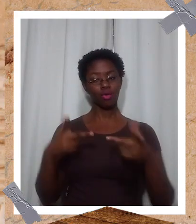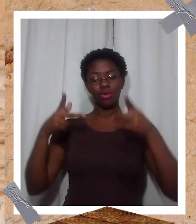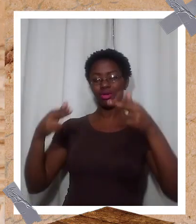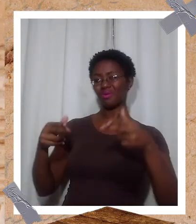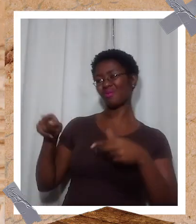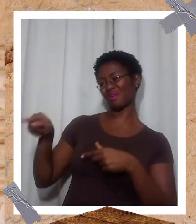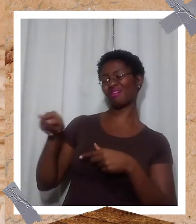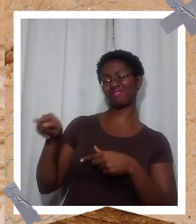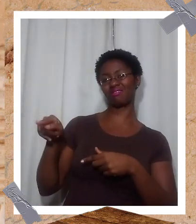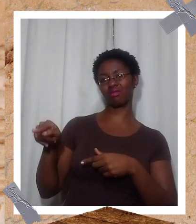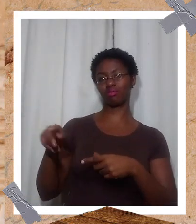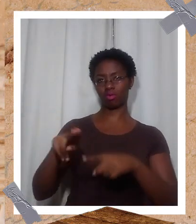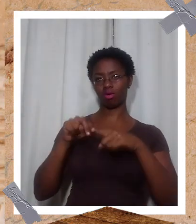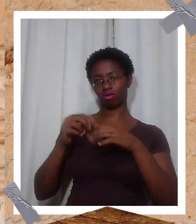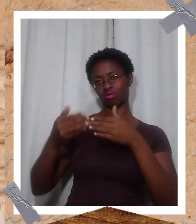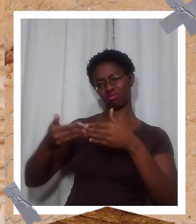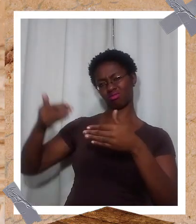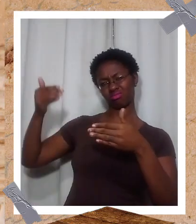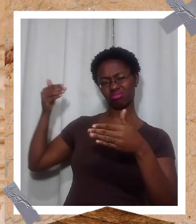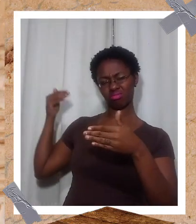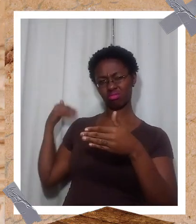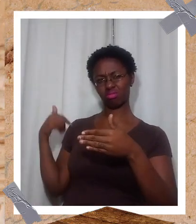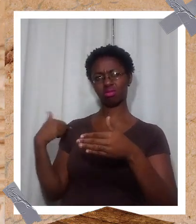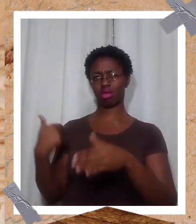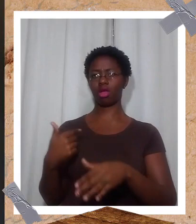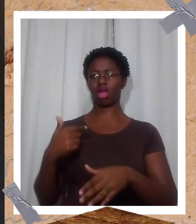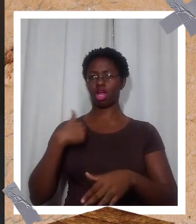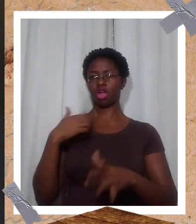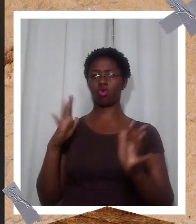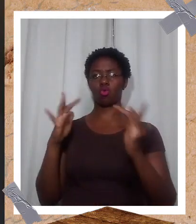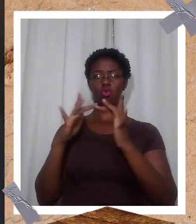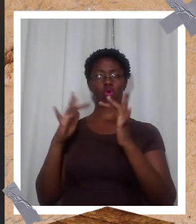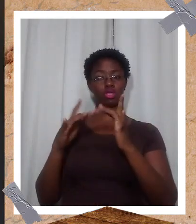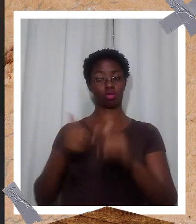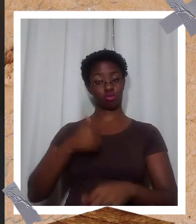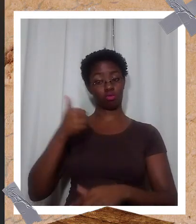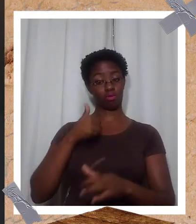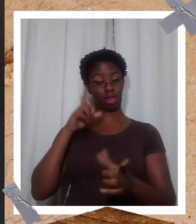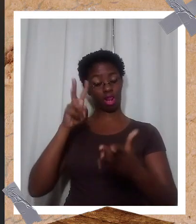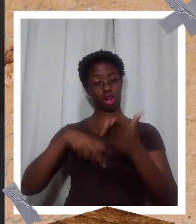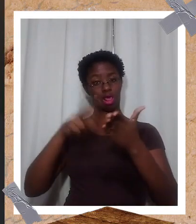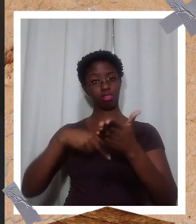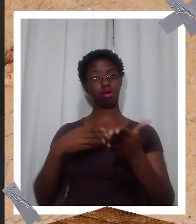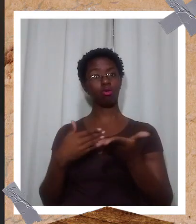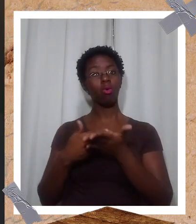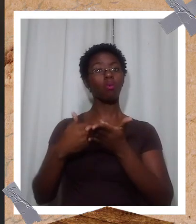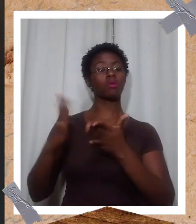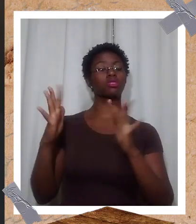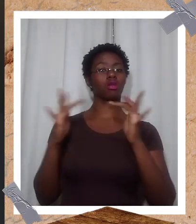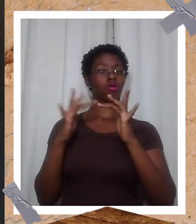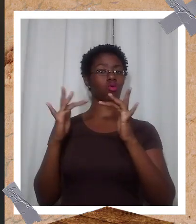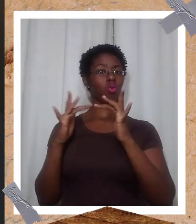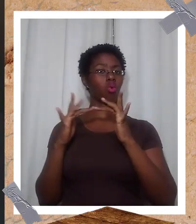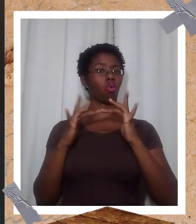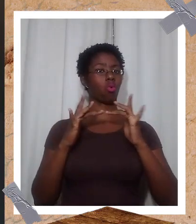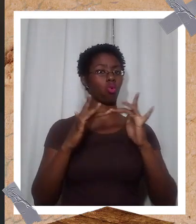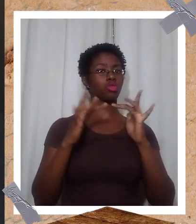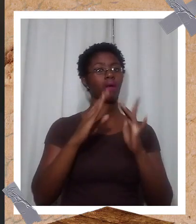porque desde muito cedo, também quando eu tive meu primeiro contato com a leitura, quando eu iniciei os meus contatos